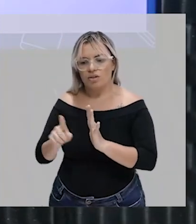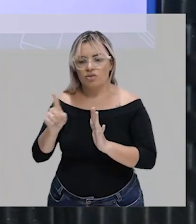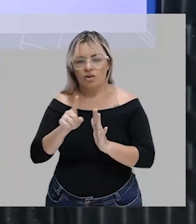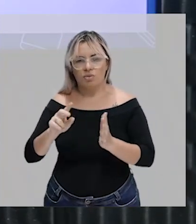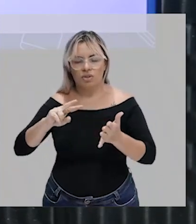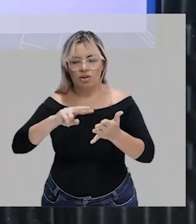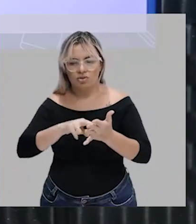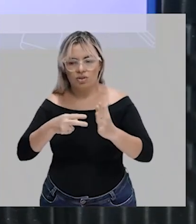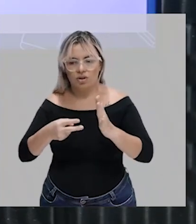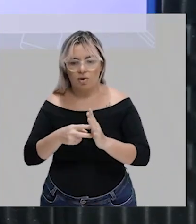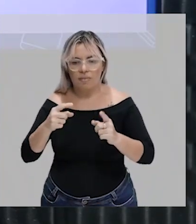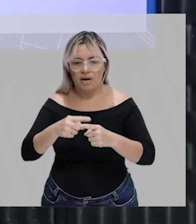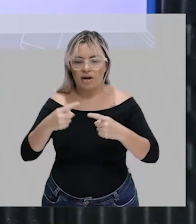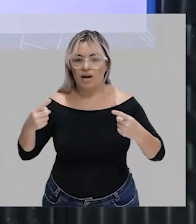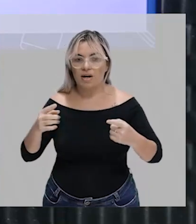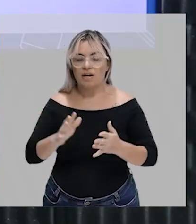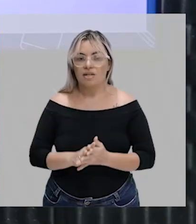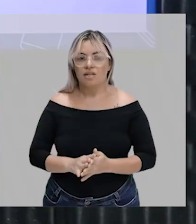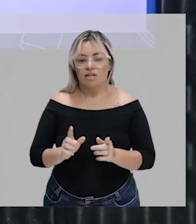Quando um autor